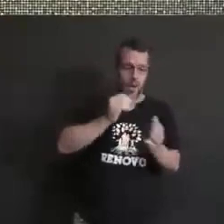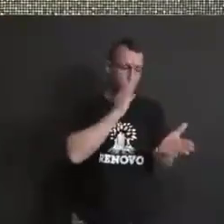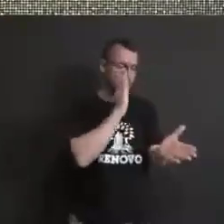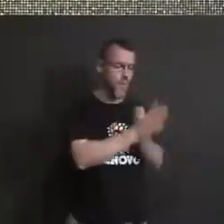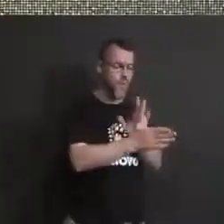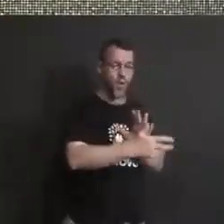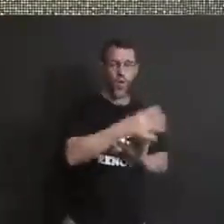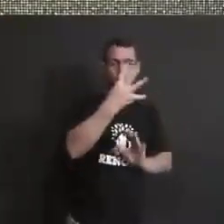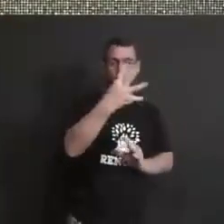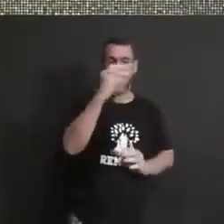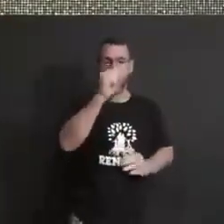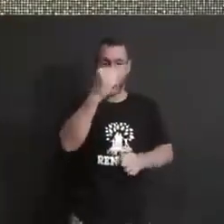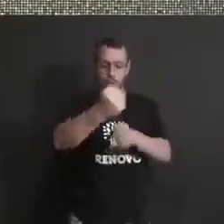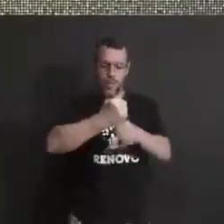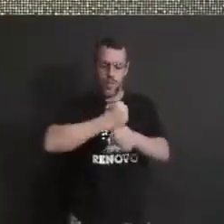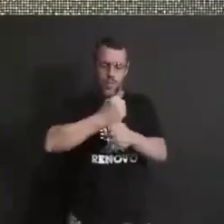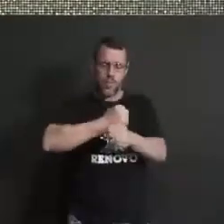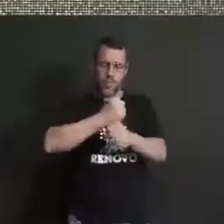anos.